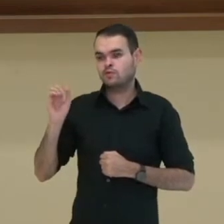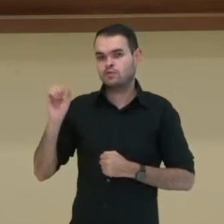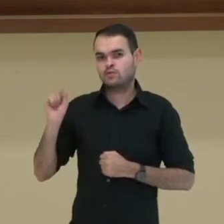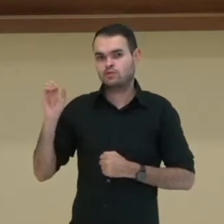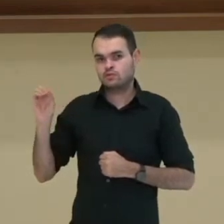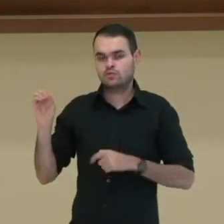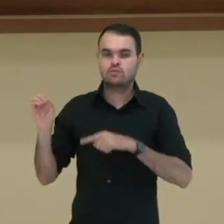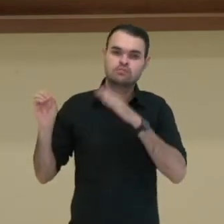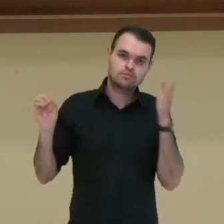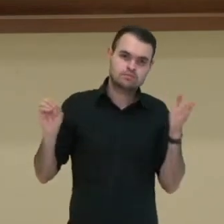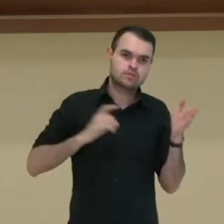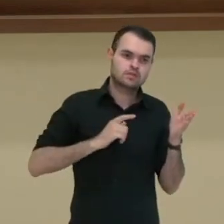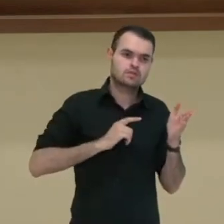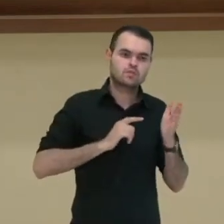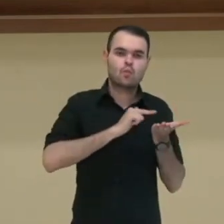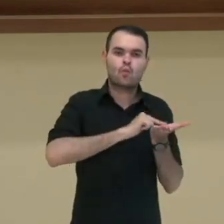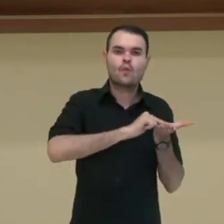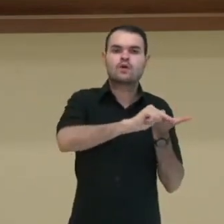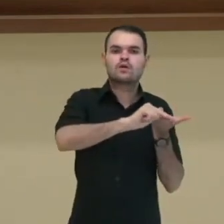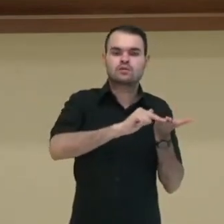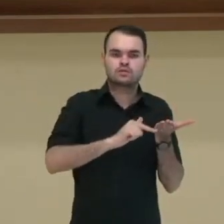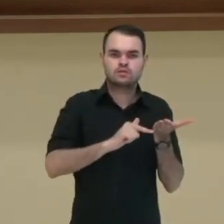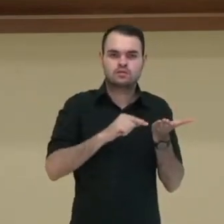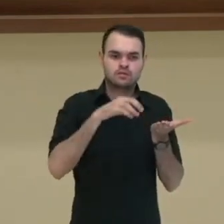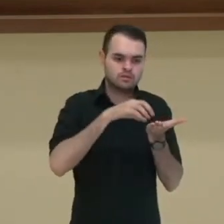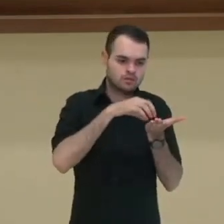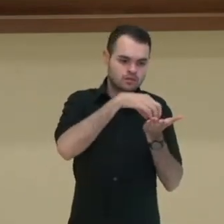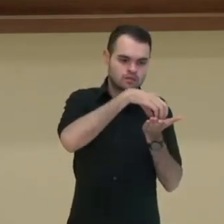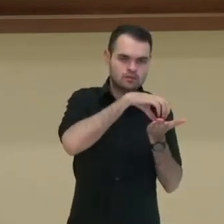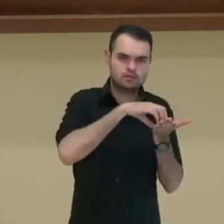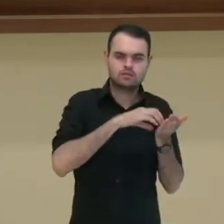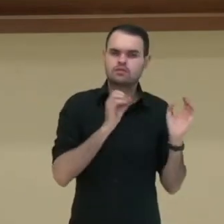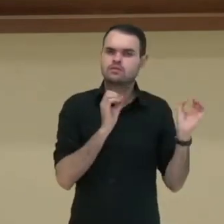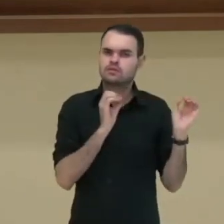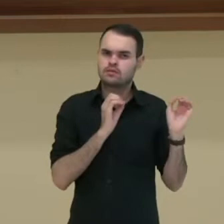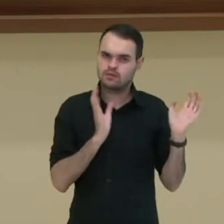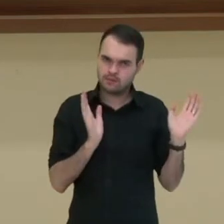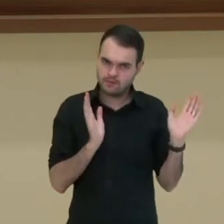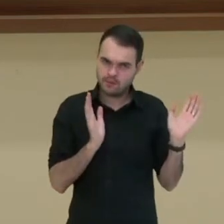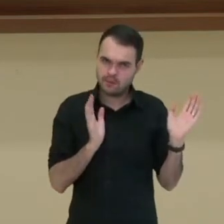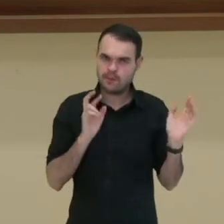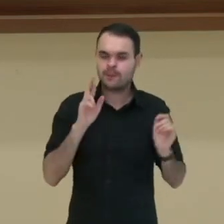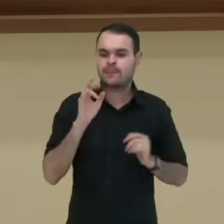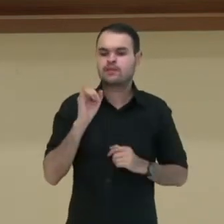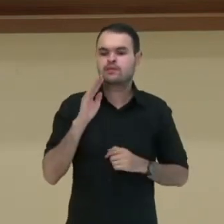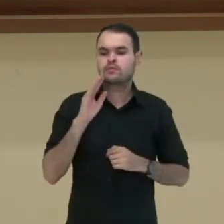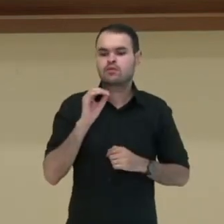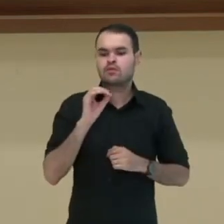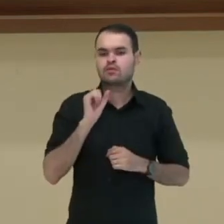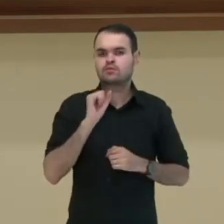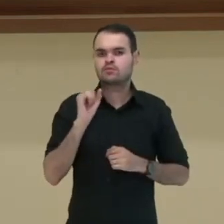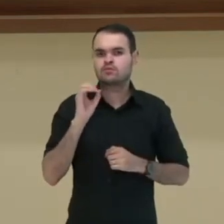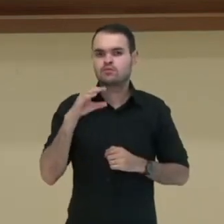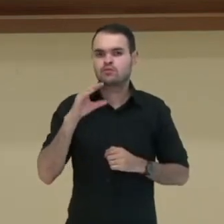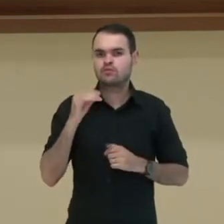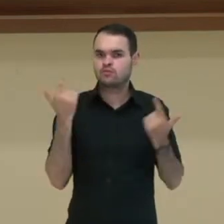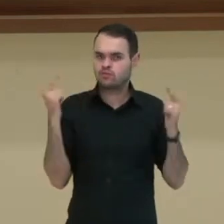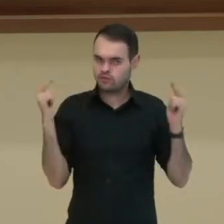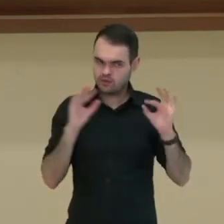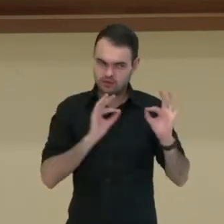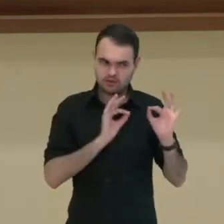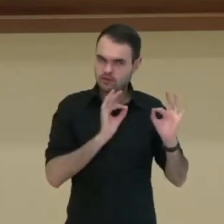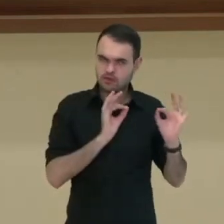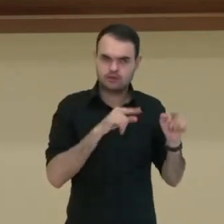retículo endoplasmático liso. Não há nenhuma aderência ali junto a ele, ou seja, o ribossomos não está ali. Ele não tem função